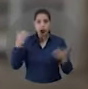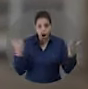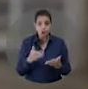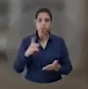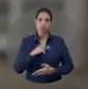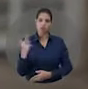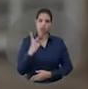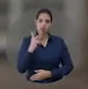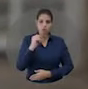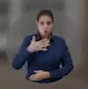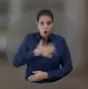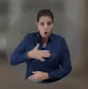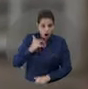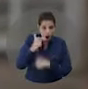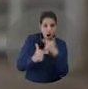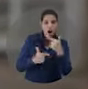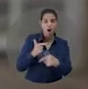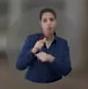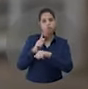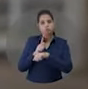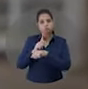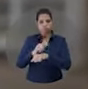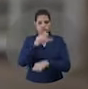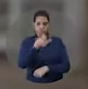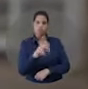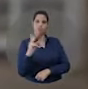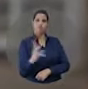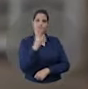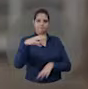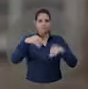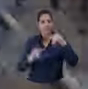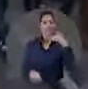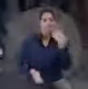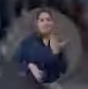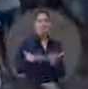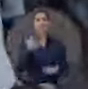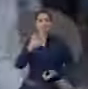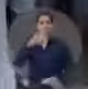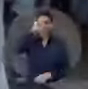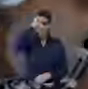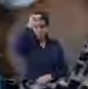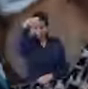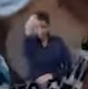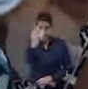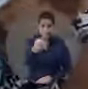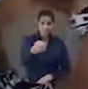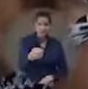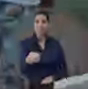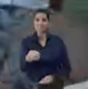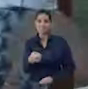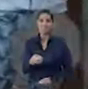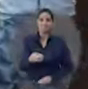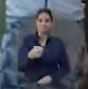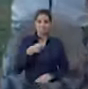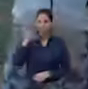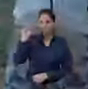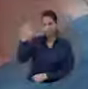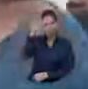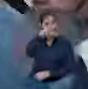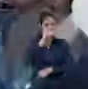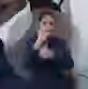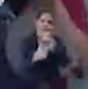ter gosto por trabalhar numa gestão que o valoriza. Sacode a poeira, eu tiro o